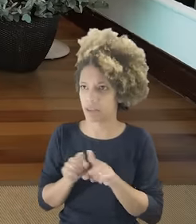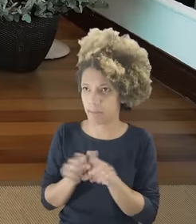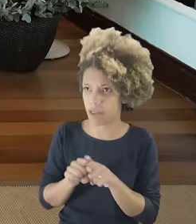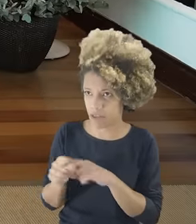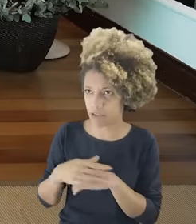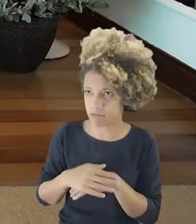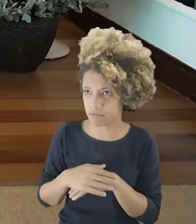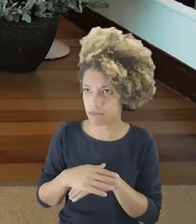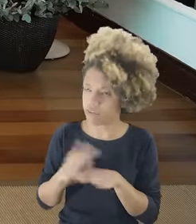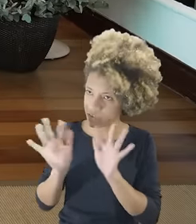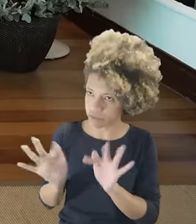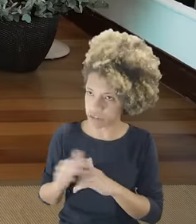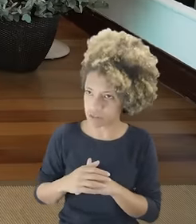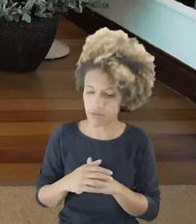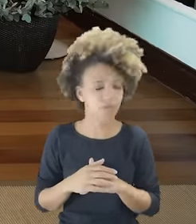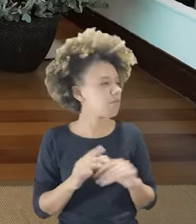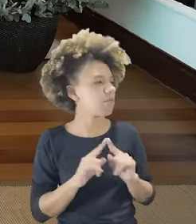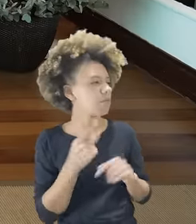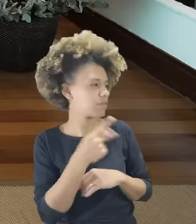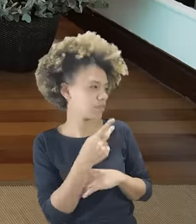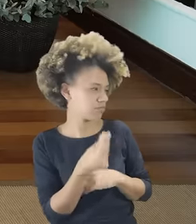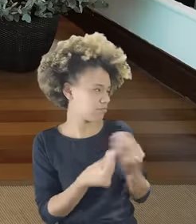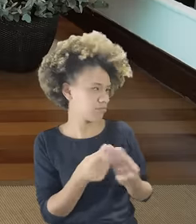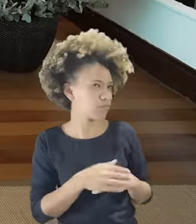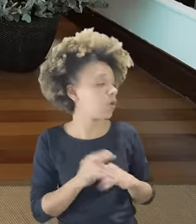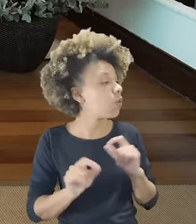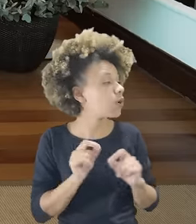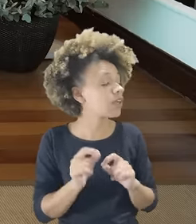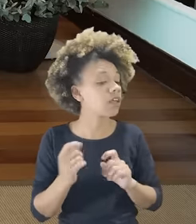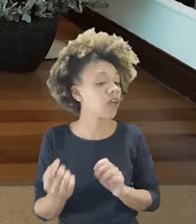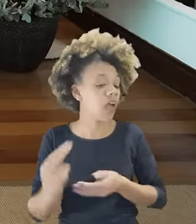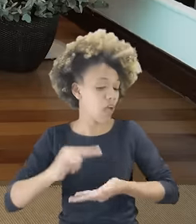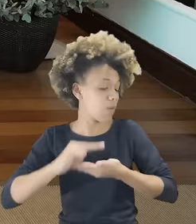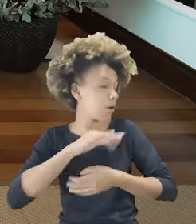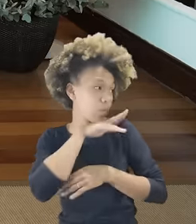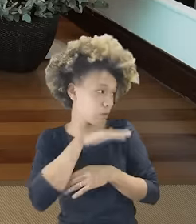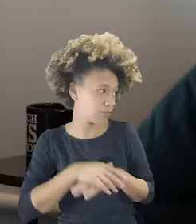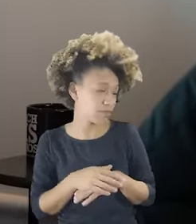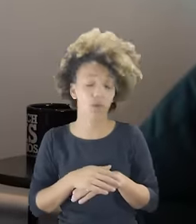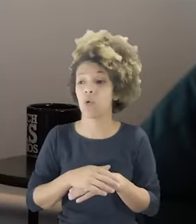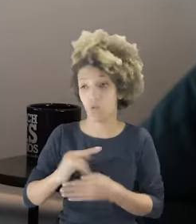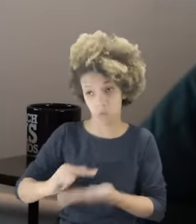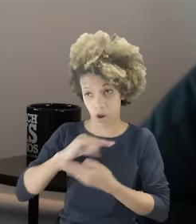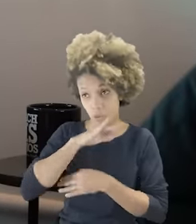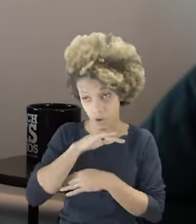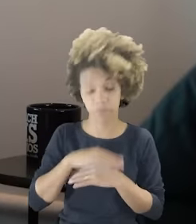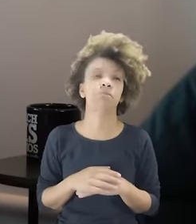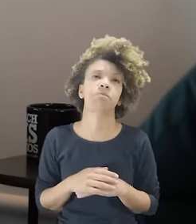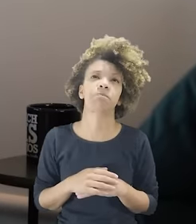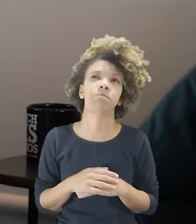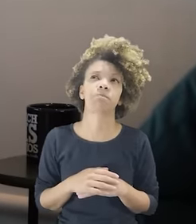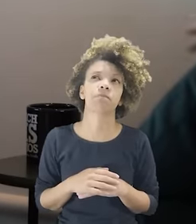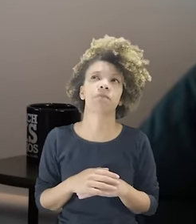feliz entendi aí no caso você assim o que que é uma consulta ruim uma consulta ruim